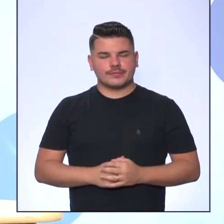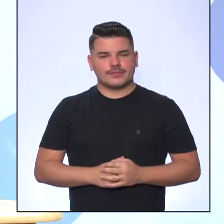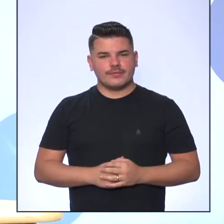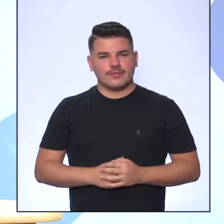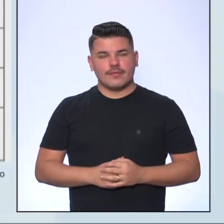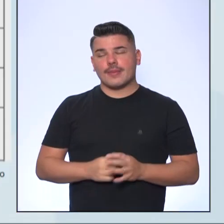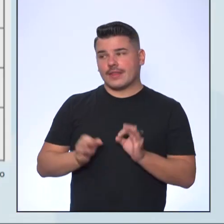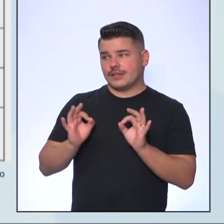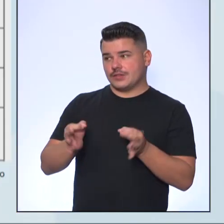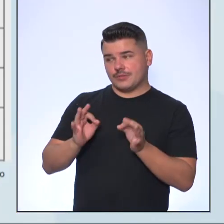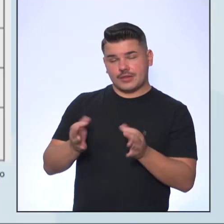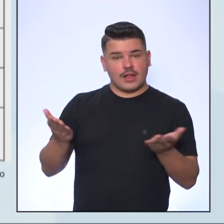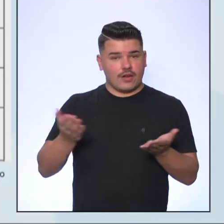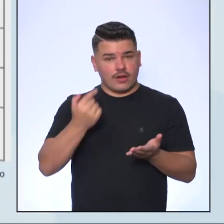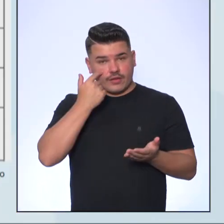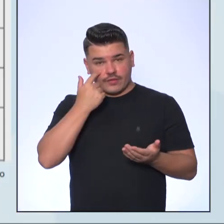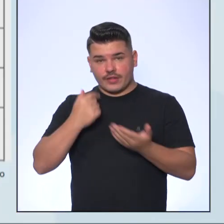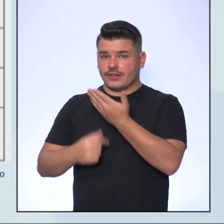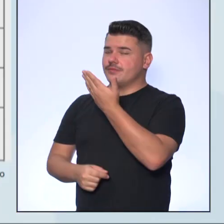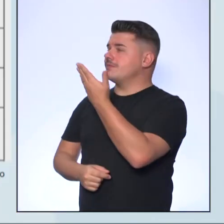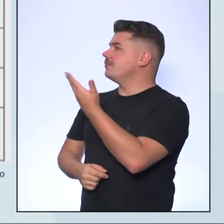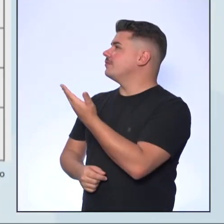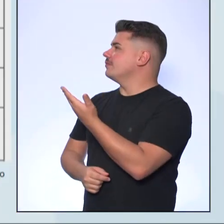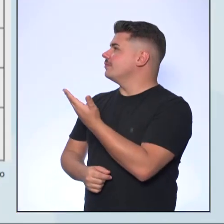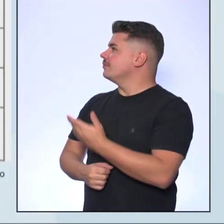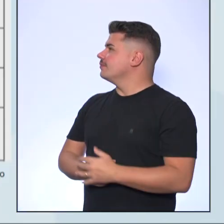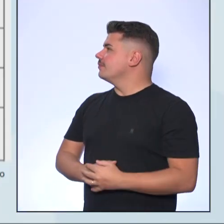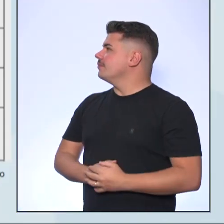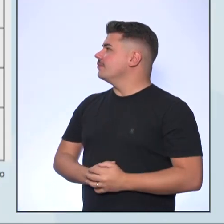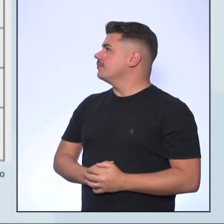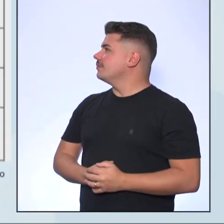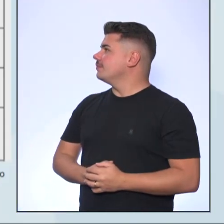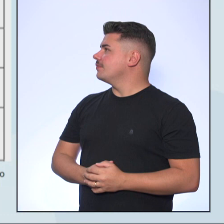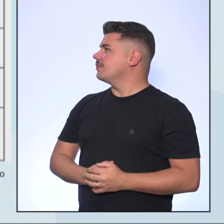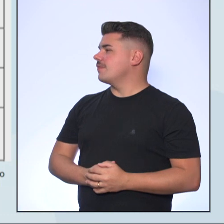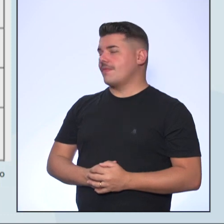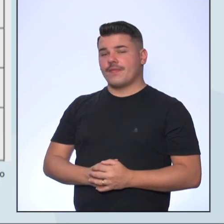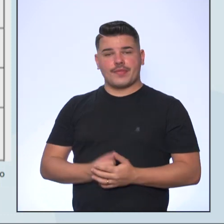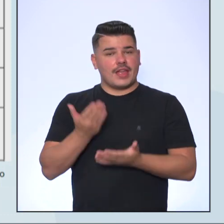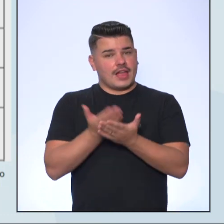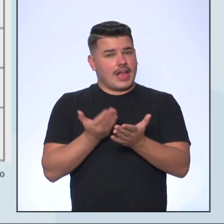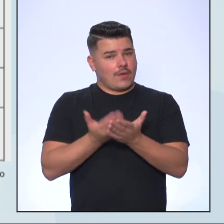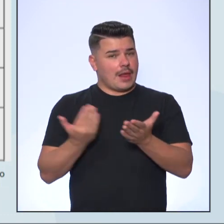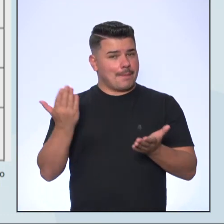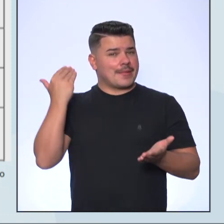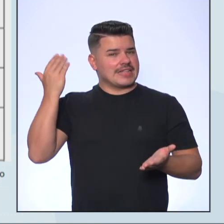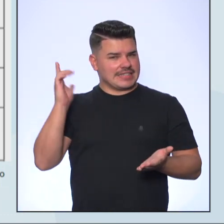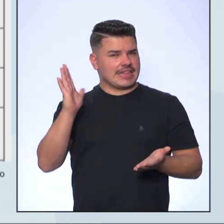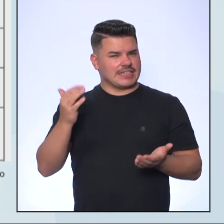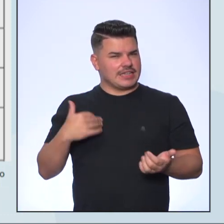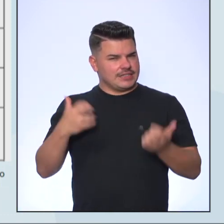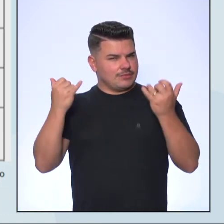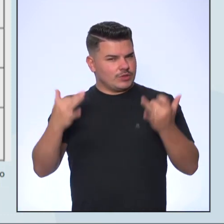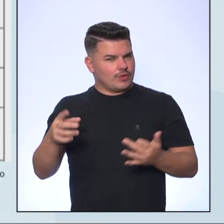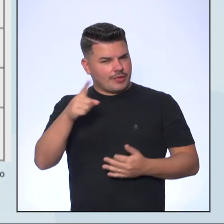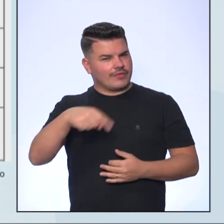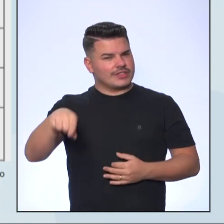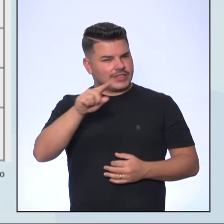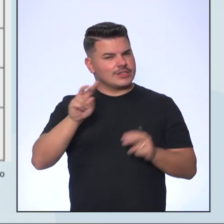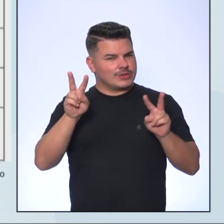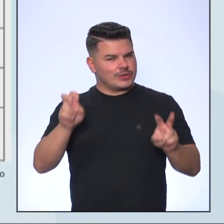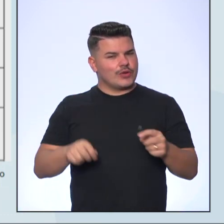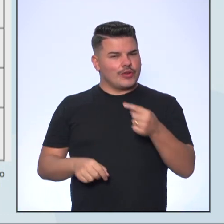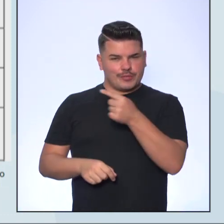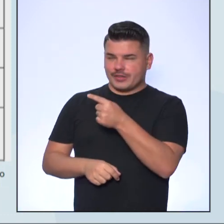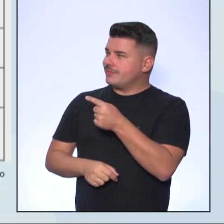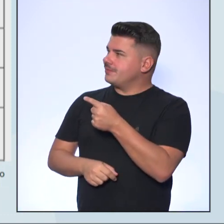de vocês, nós vamos ver a questão do que nós vimos na aula anterior, né? Na aula passada, algumas